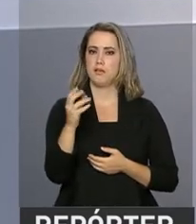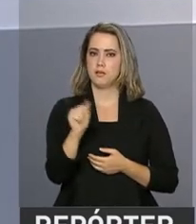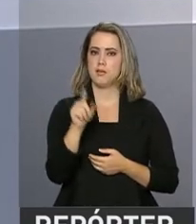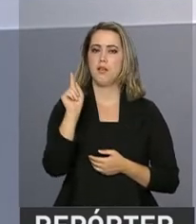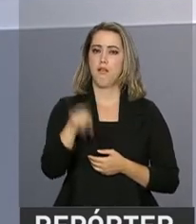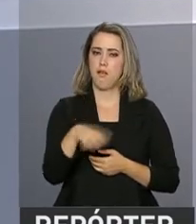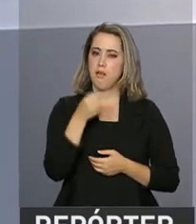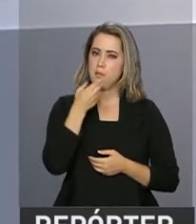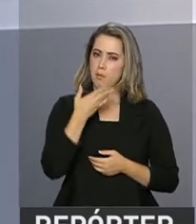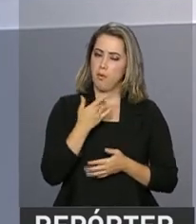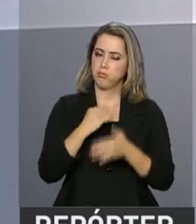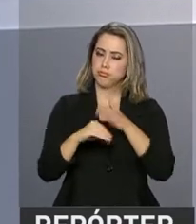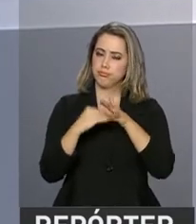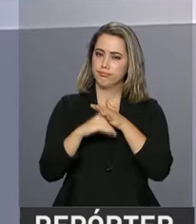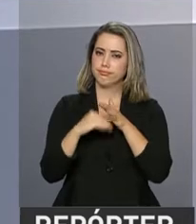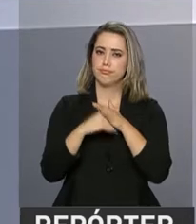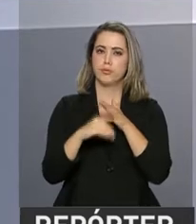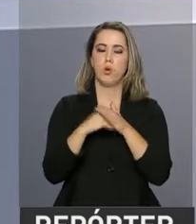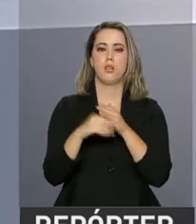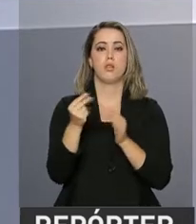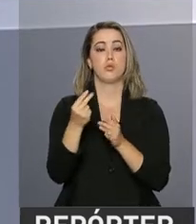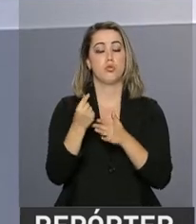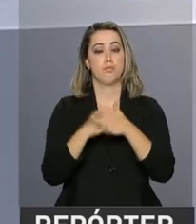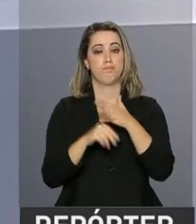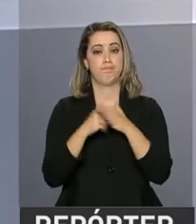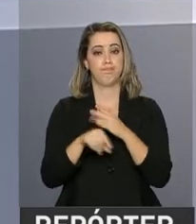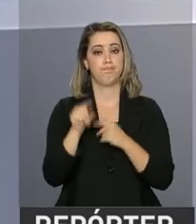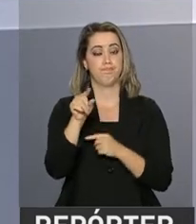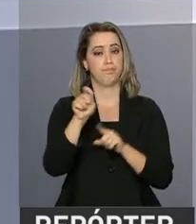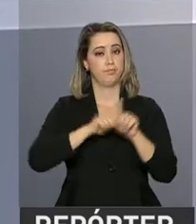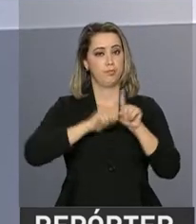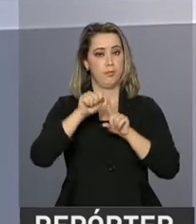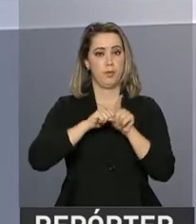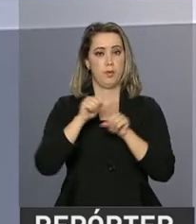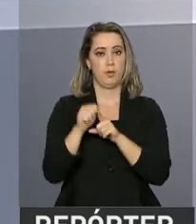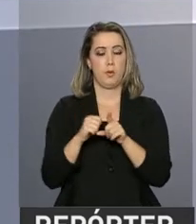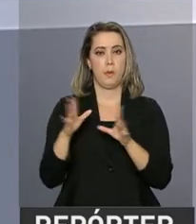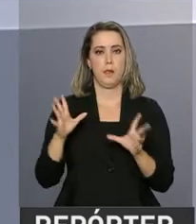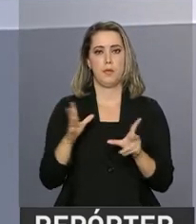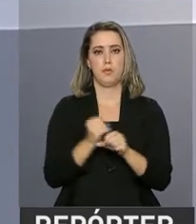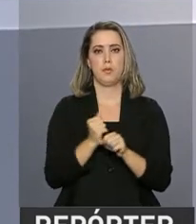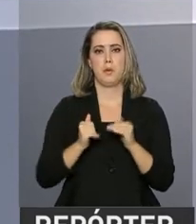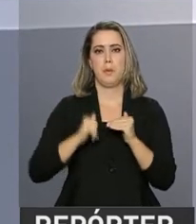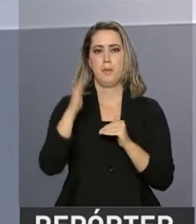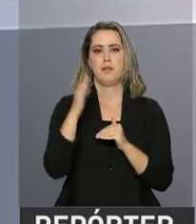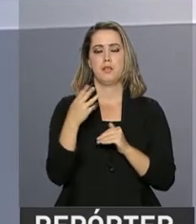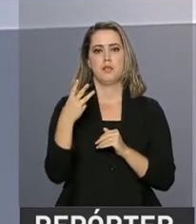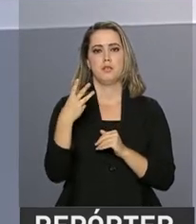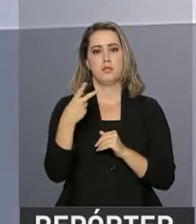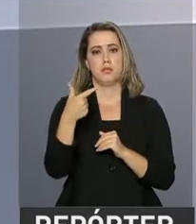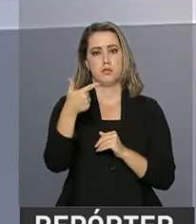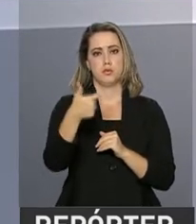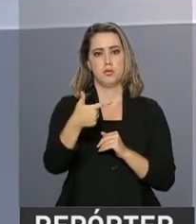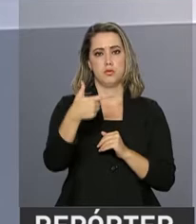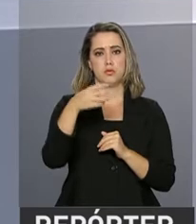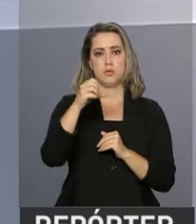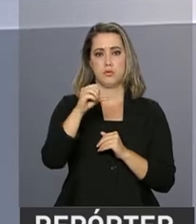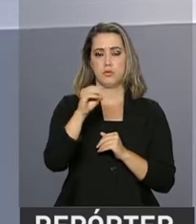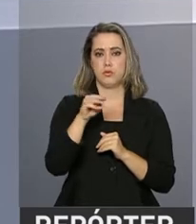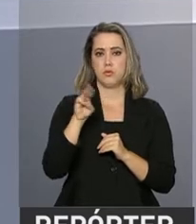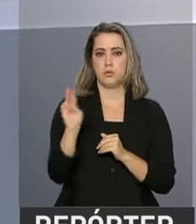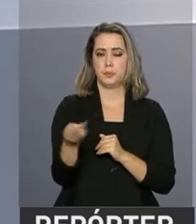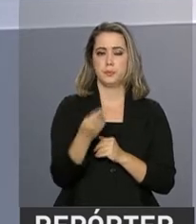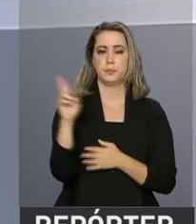investimento mais atrativo para o brasileiro no mês os depósitos superaram os saques em mais de